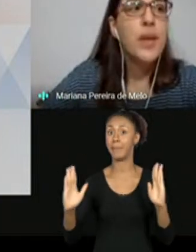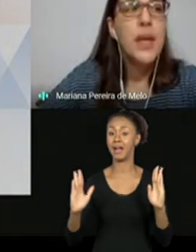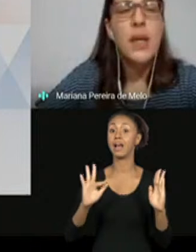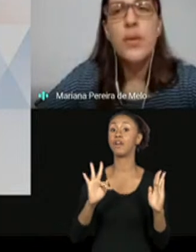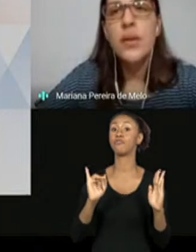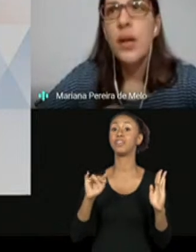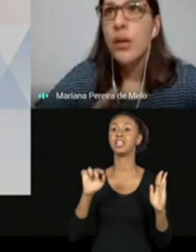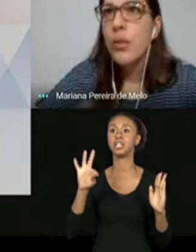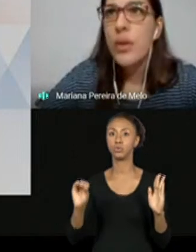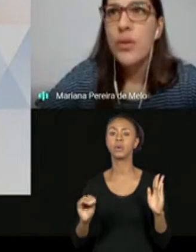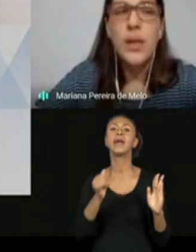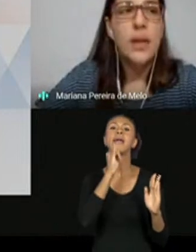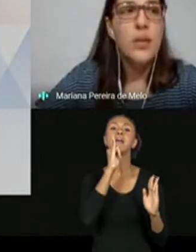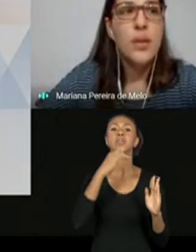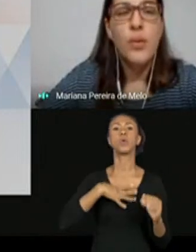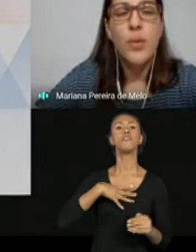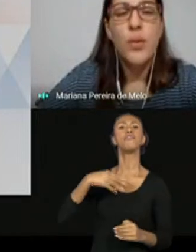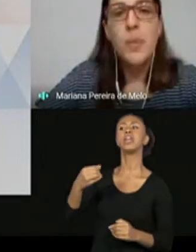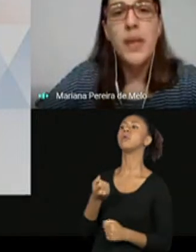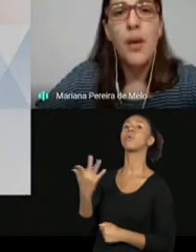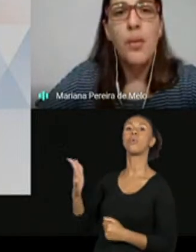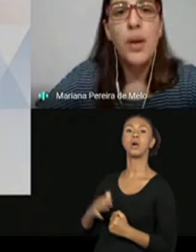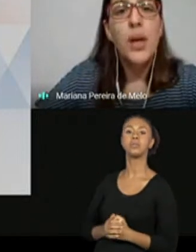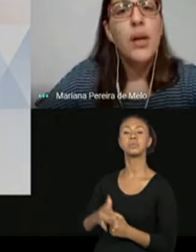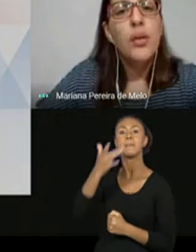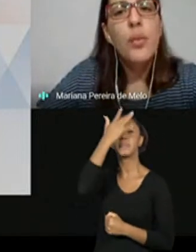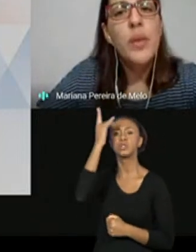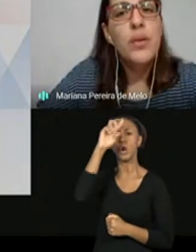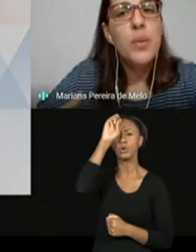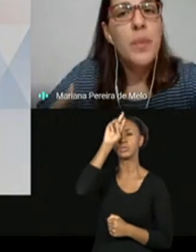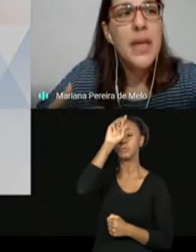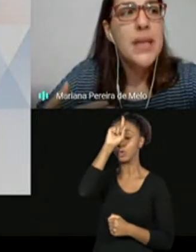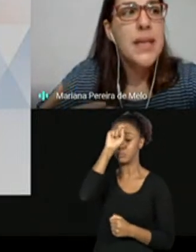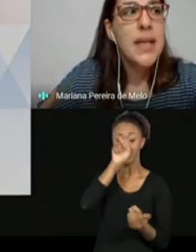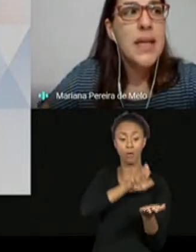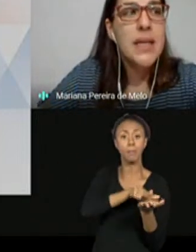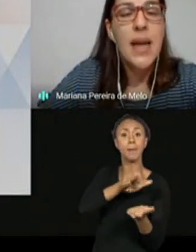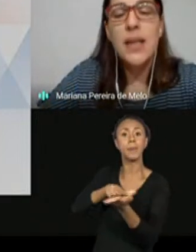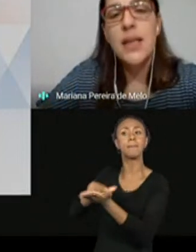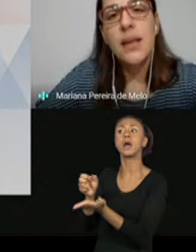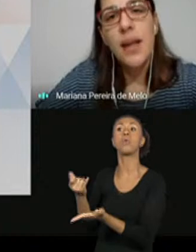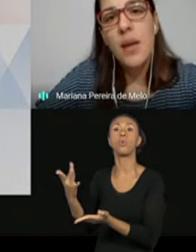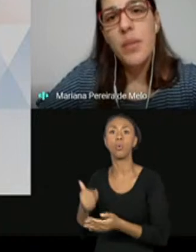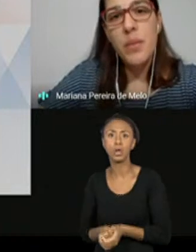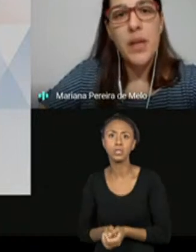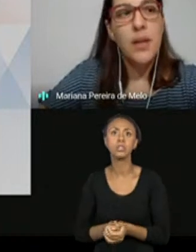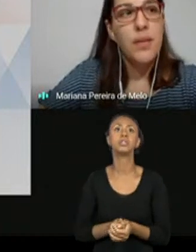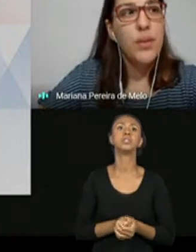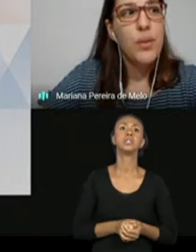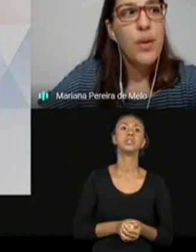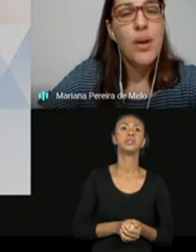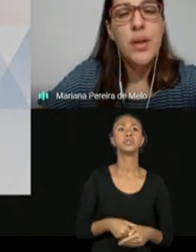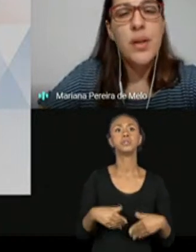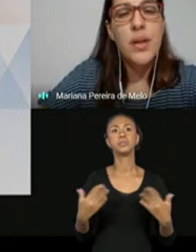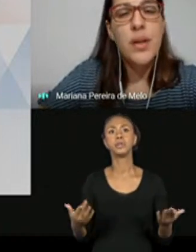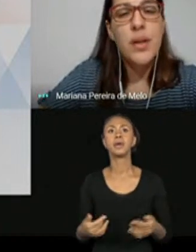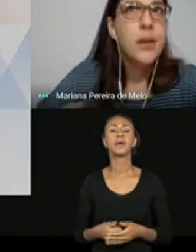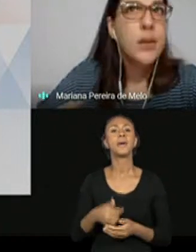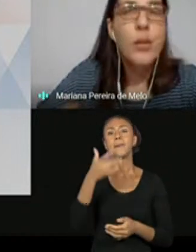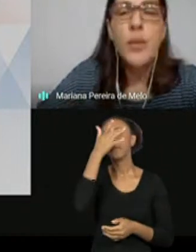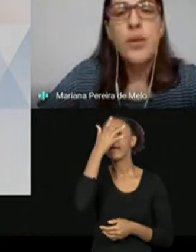de filhos, número de leitos em um hospital, número de peças analisadas até a primeira